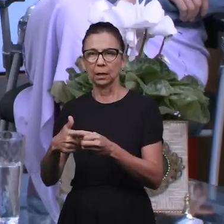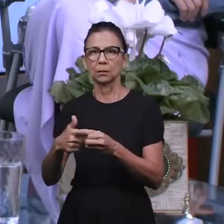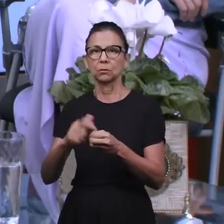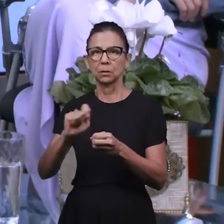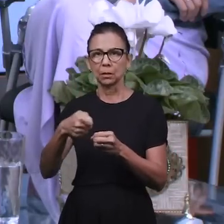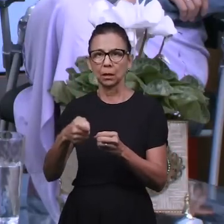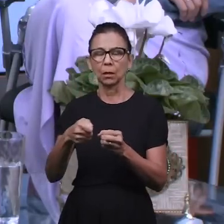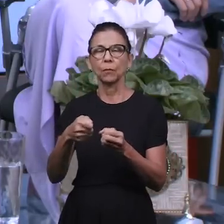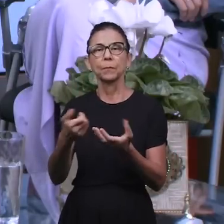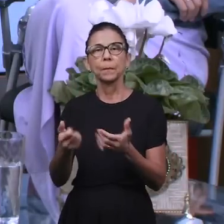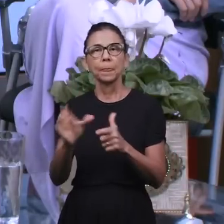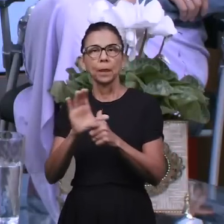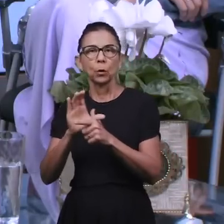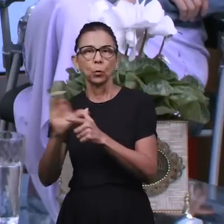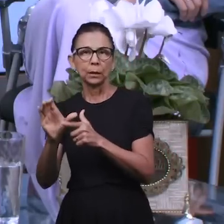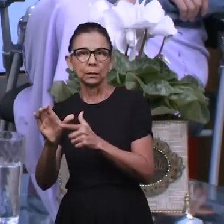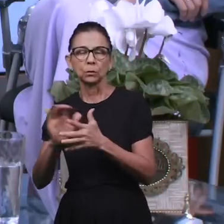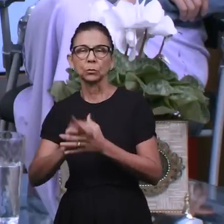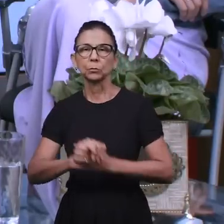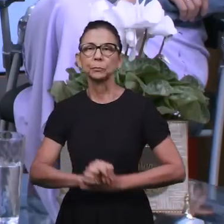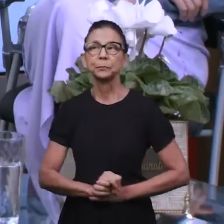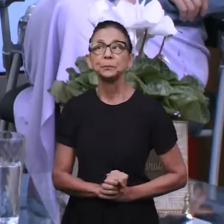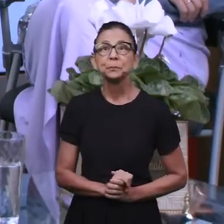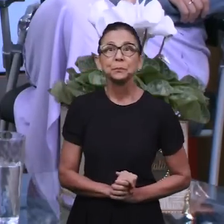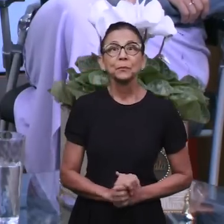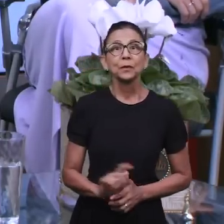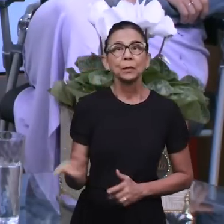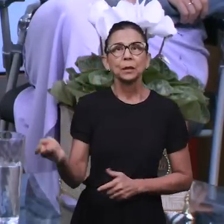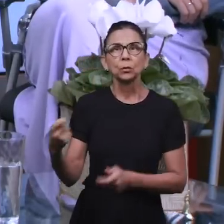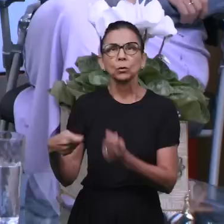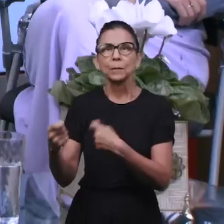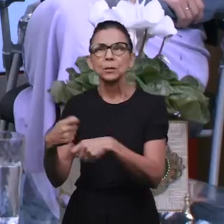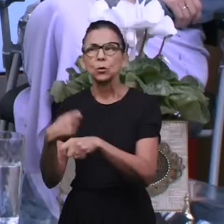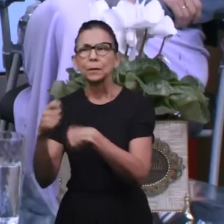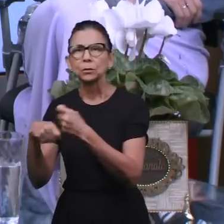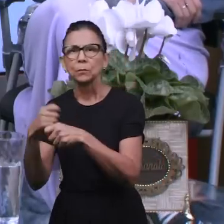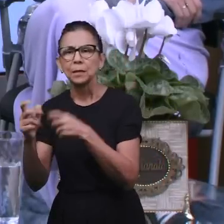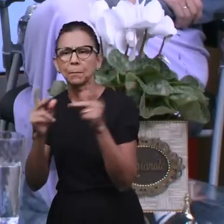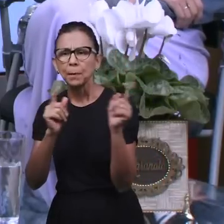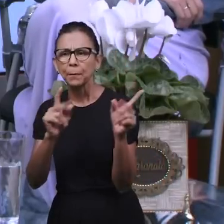investimento e aquilo começa a atrair gente do mundo inteiro.